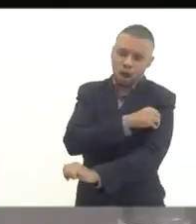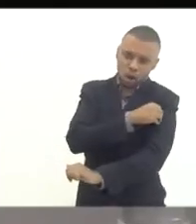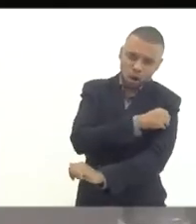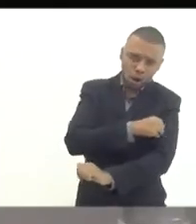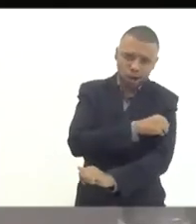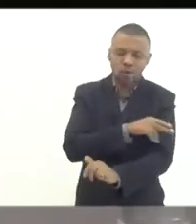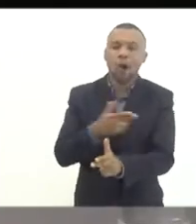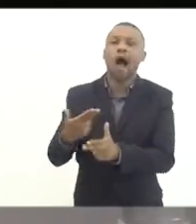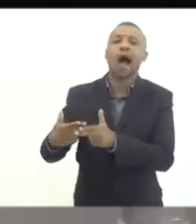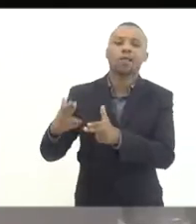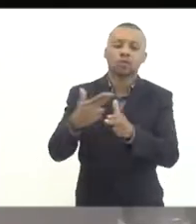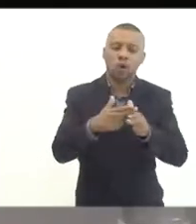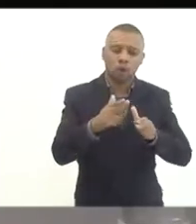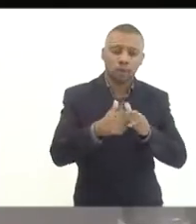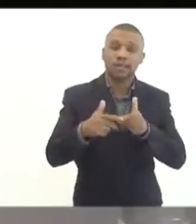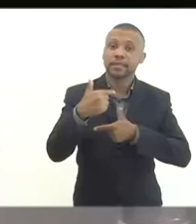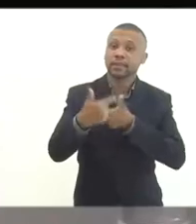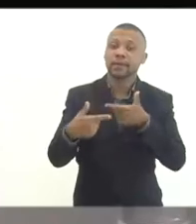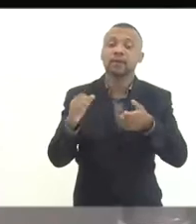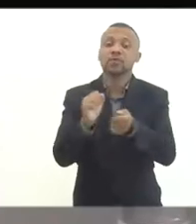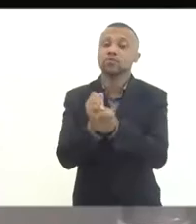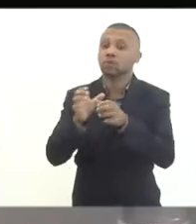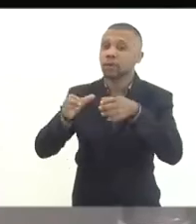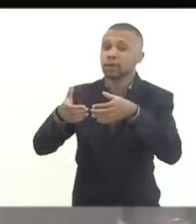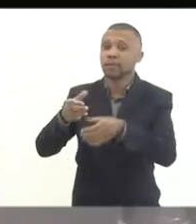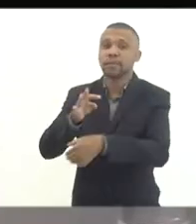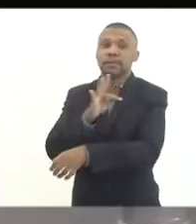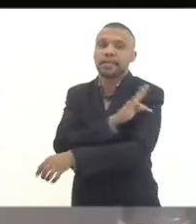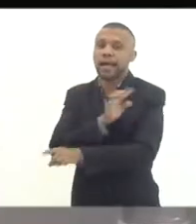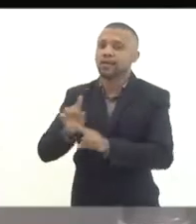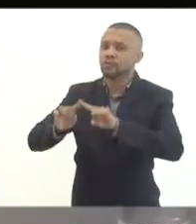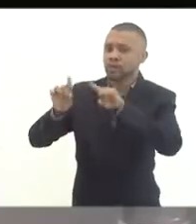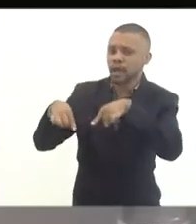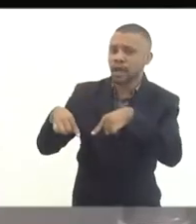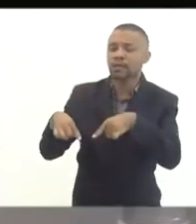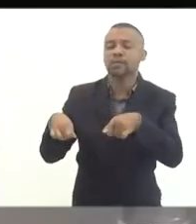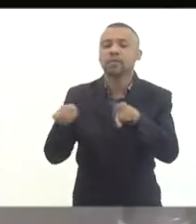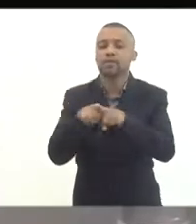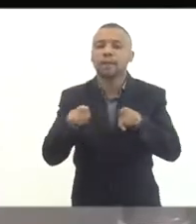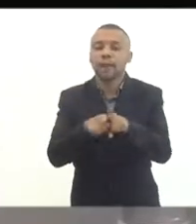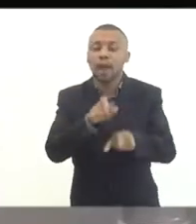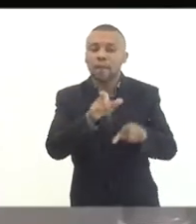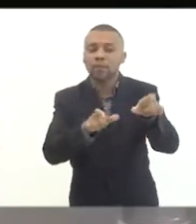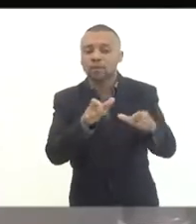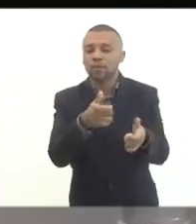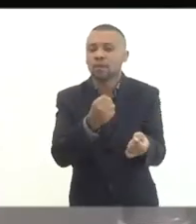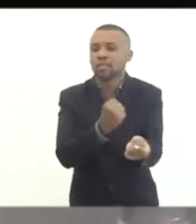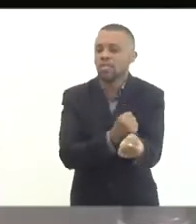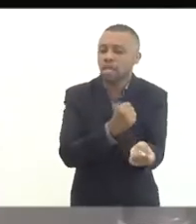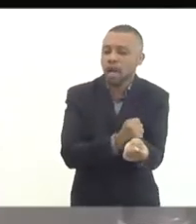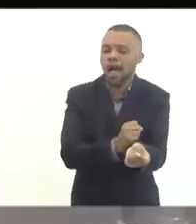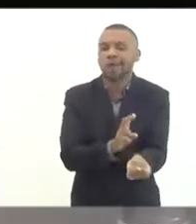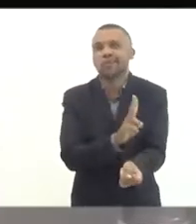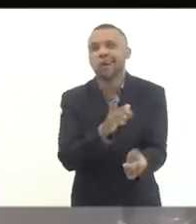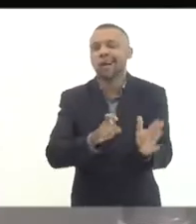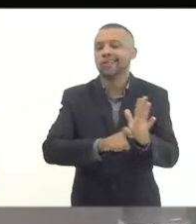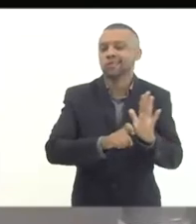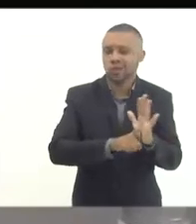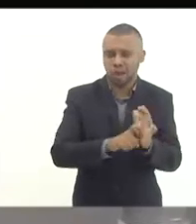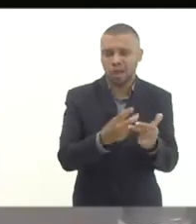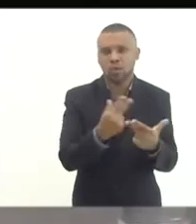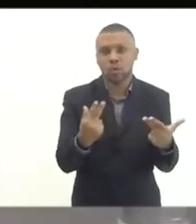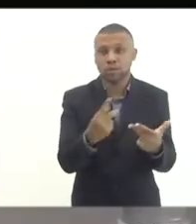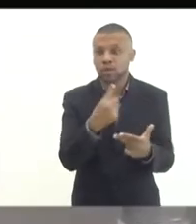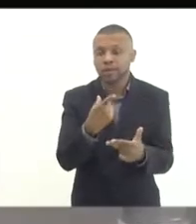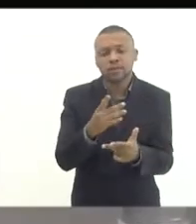e com os usuários essa terceira frente ela está em processo de planejamento ainda e começou a mas a